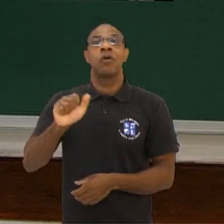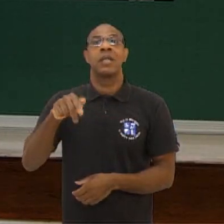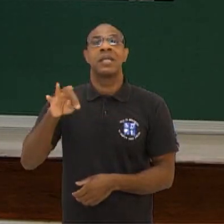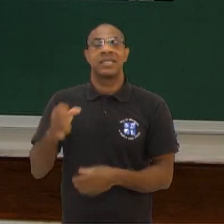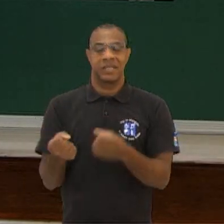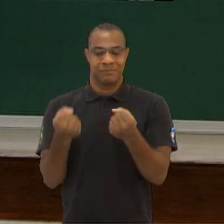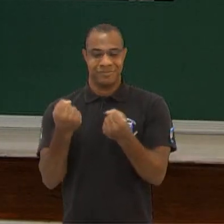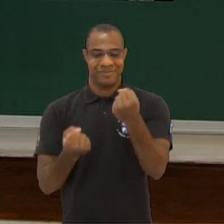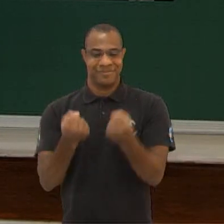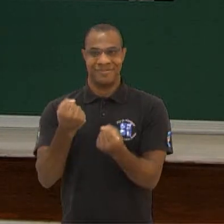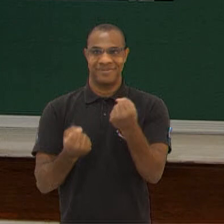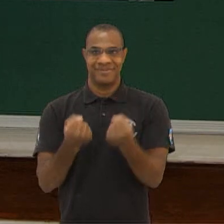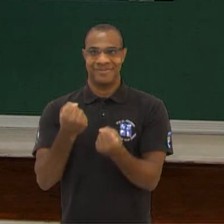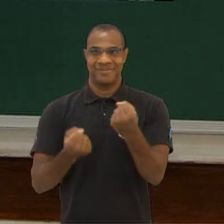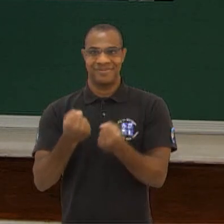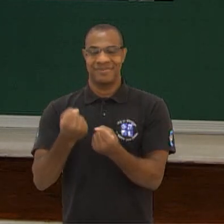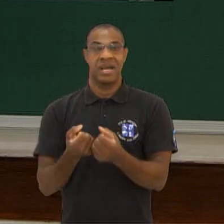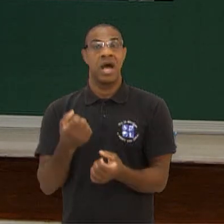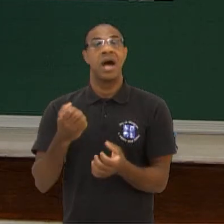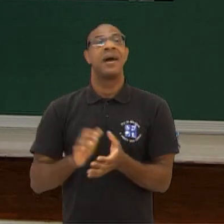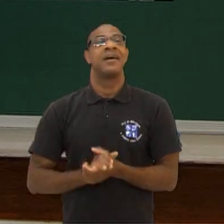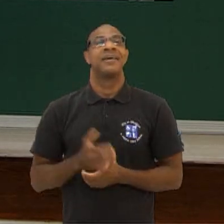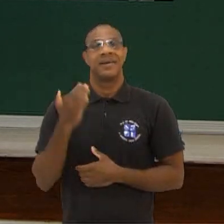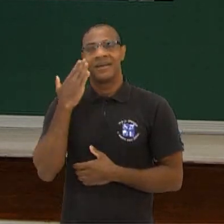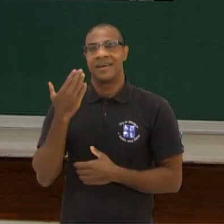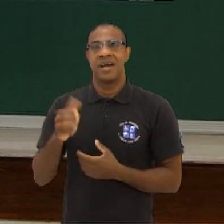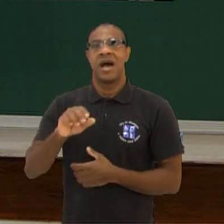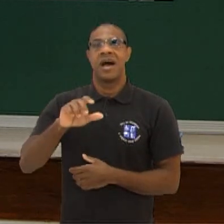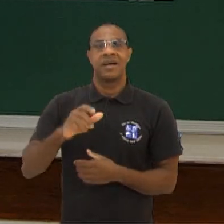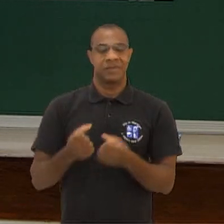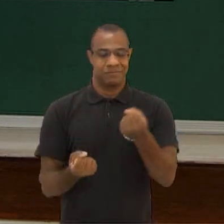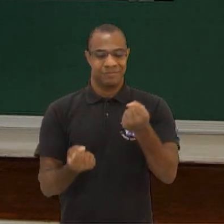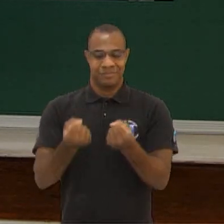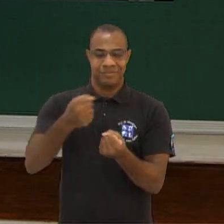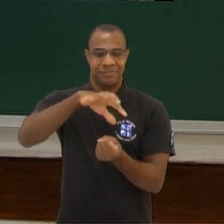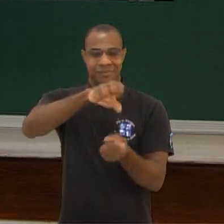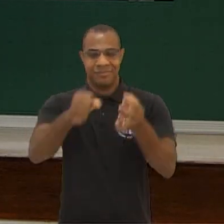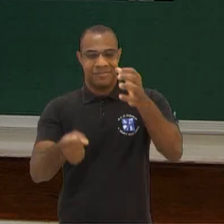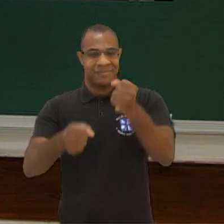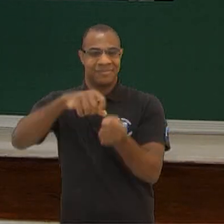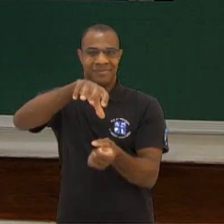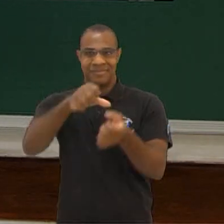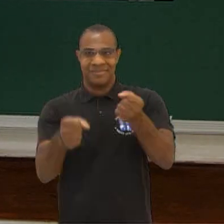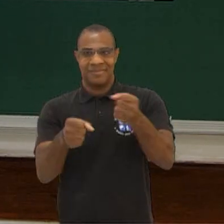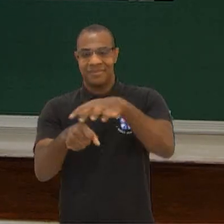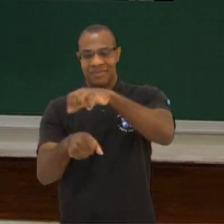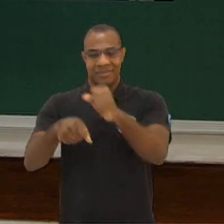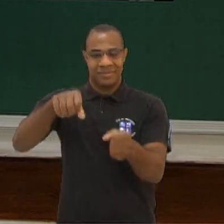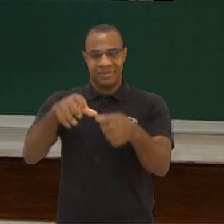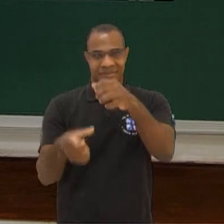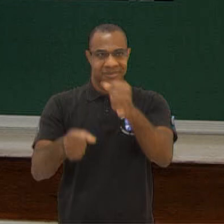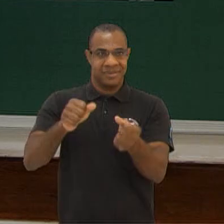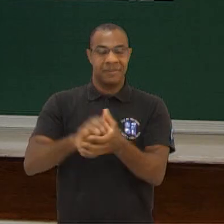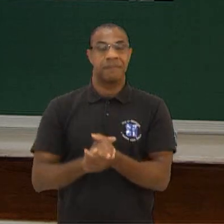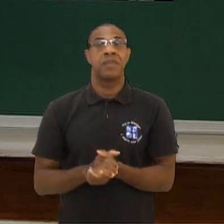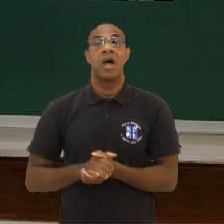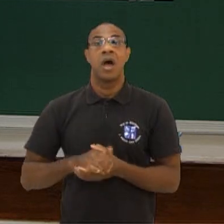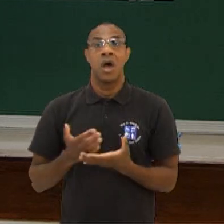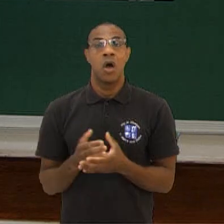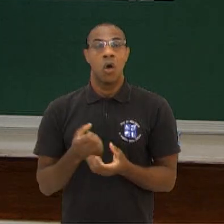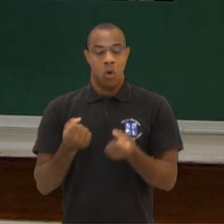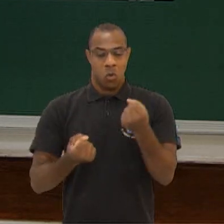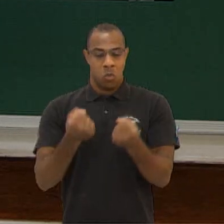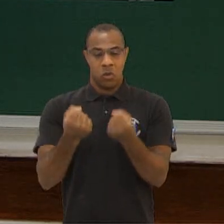aceleradores, né? Além daquele que a gente conhece, o acelerador comum, o carro também tem um acelerador, que